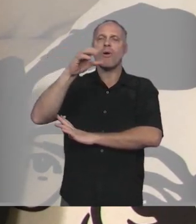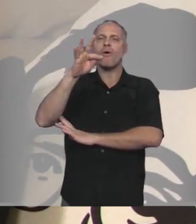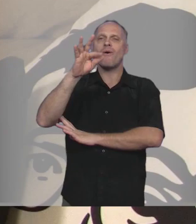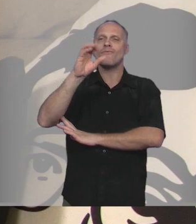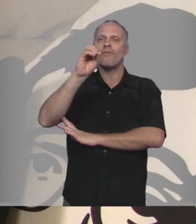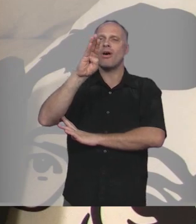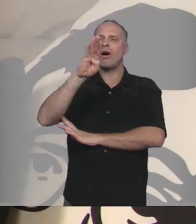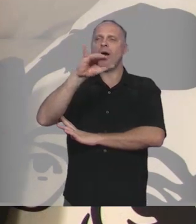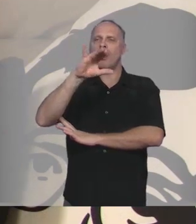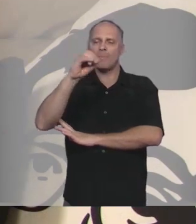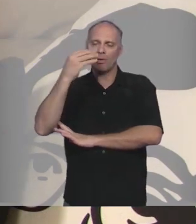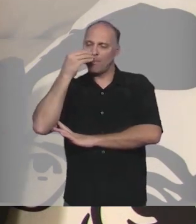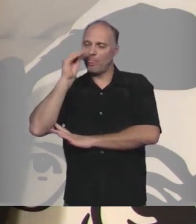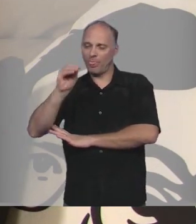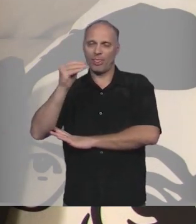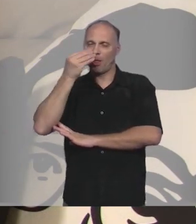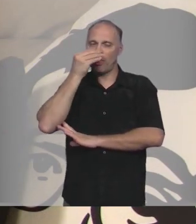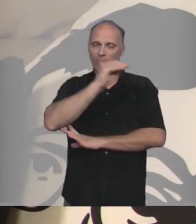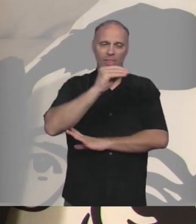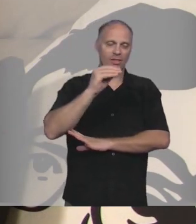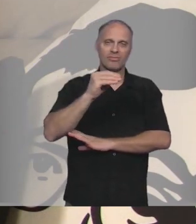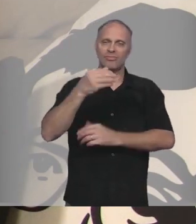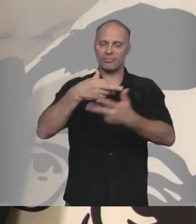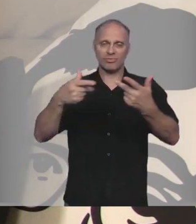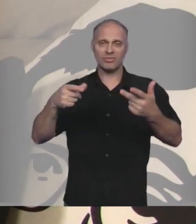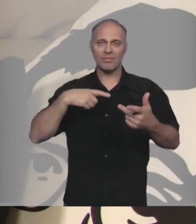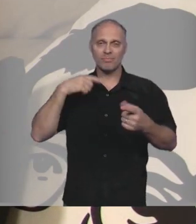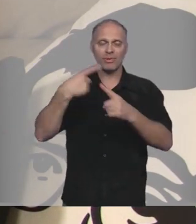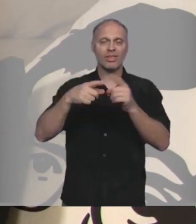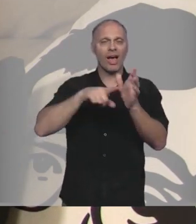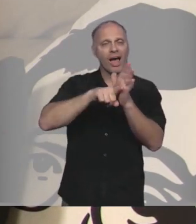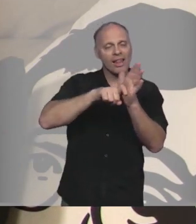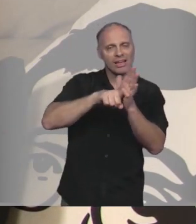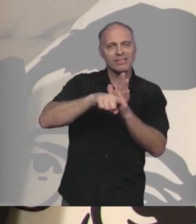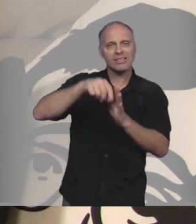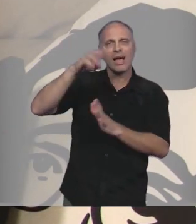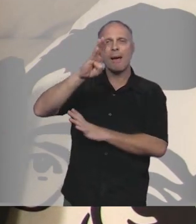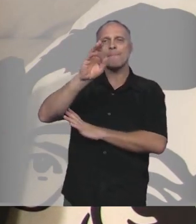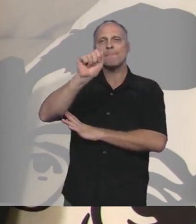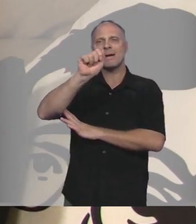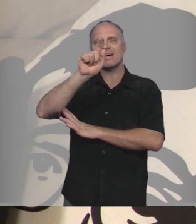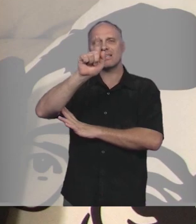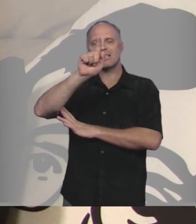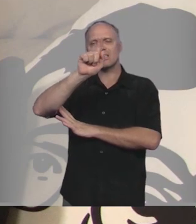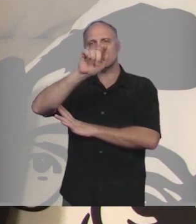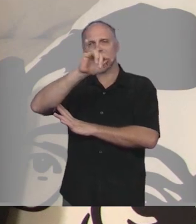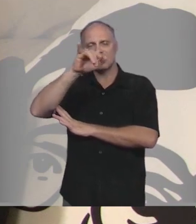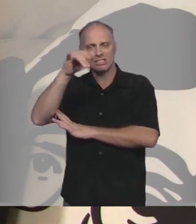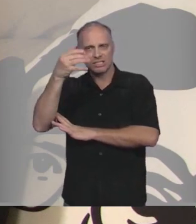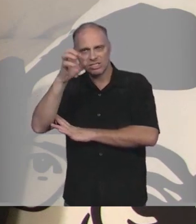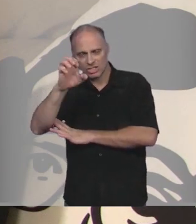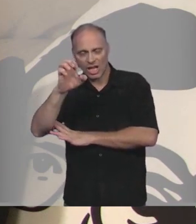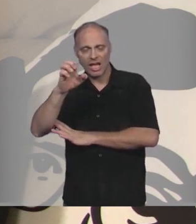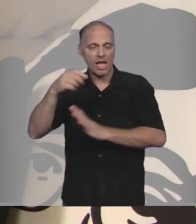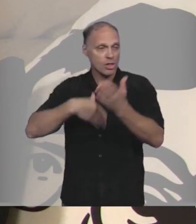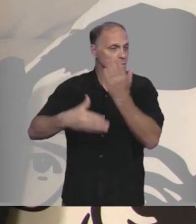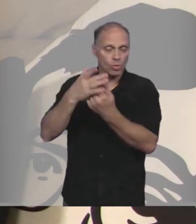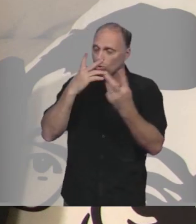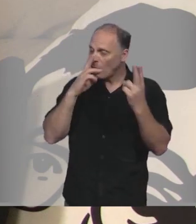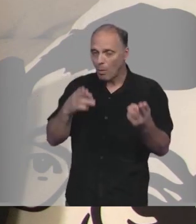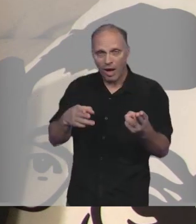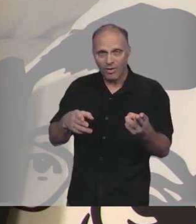E quando ele diz, ele afirma ali que uma das falas mais chocantes do livro, ele fala,